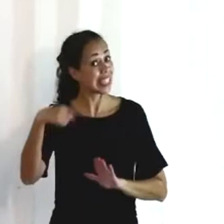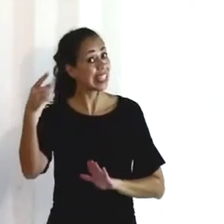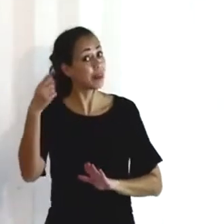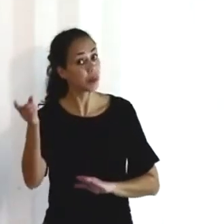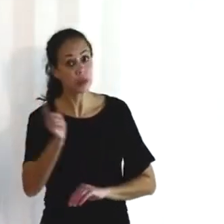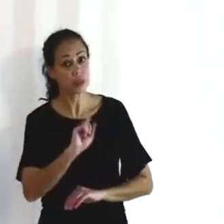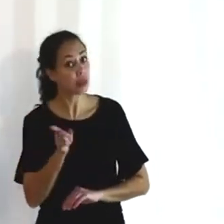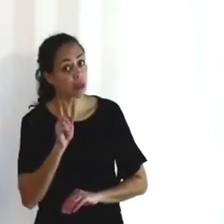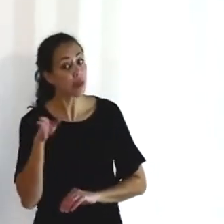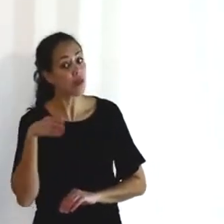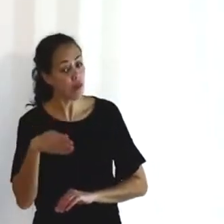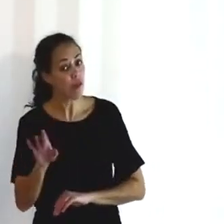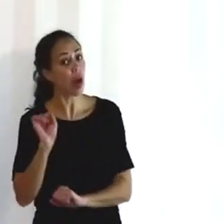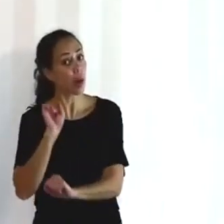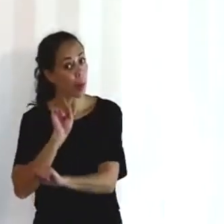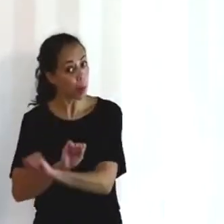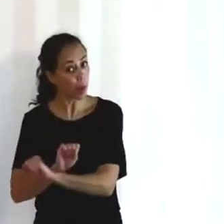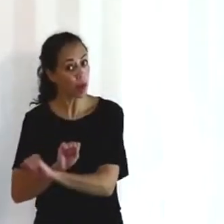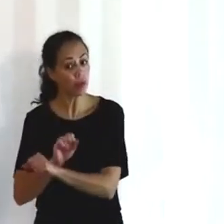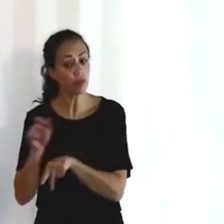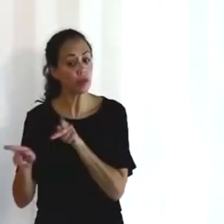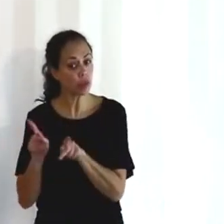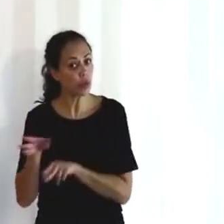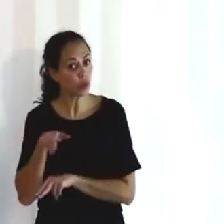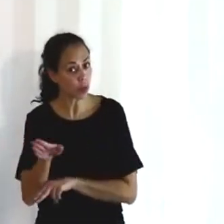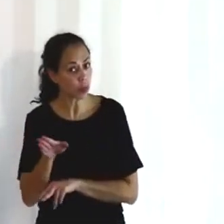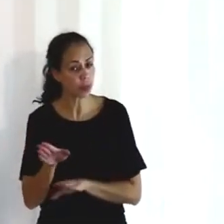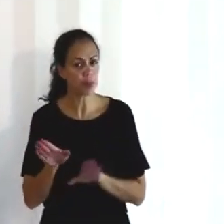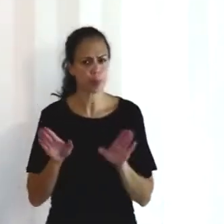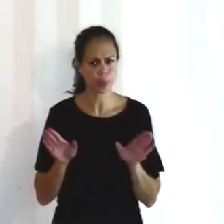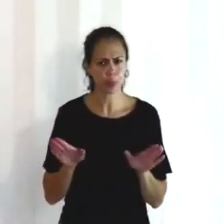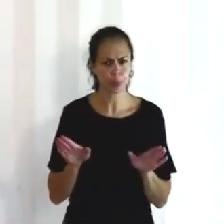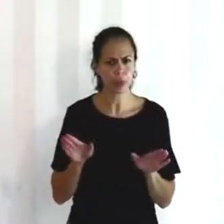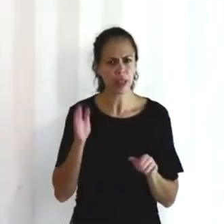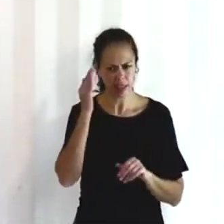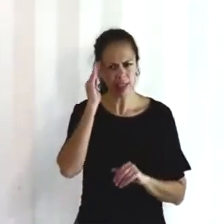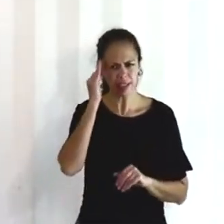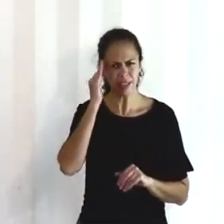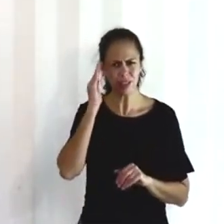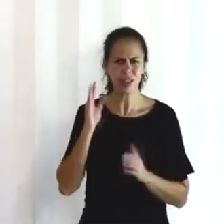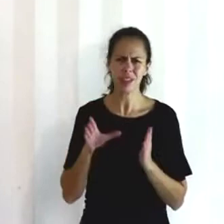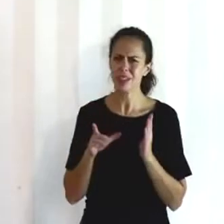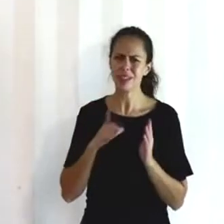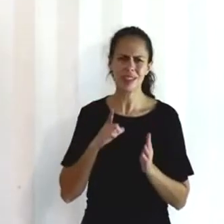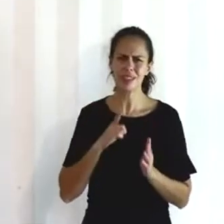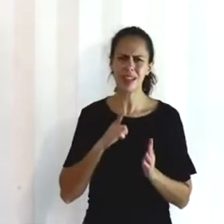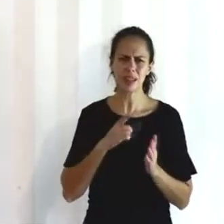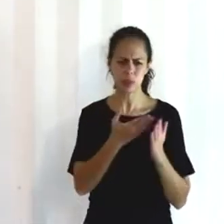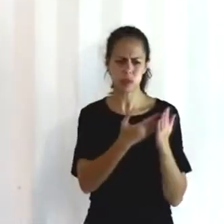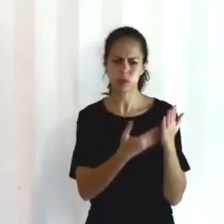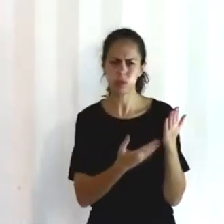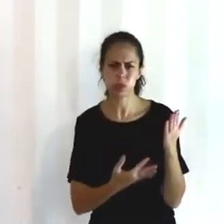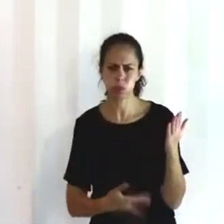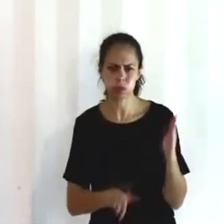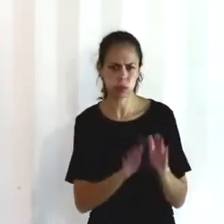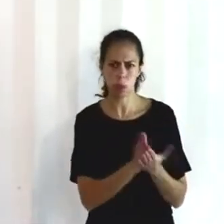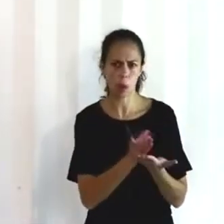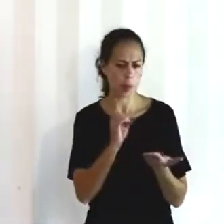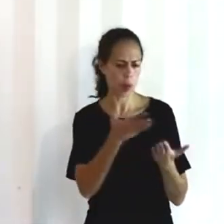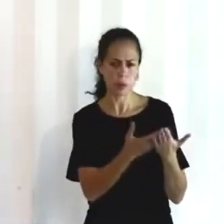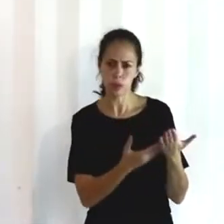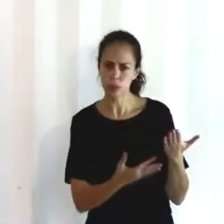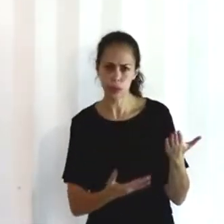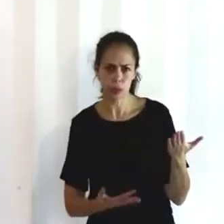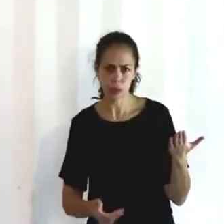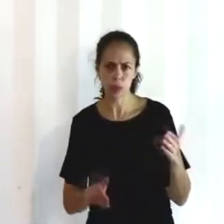entregarem a Edom. Por esses textos de Amós e alguns outros, são muitos outros, eles imaginavam assim, o